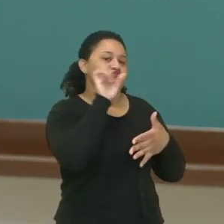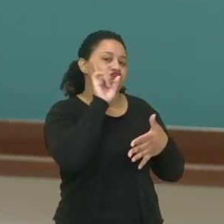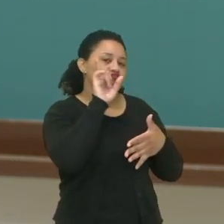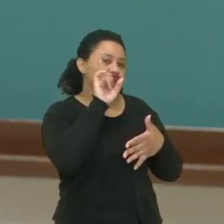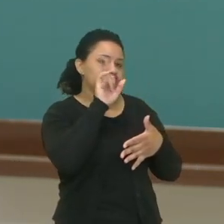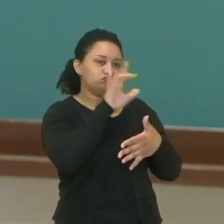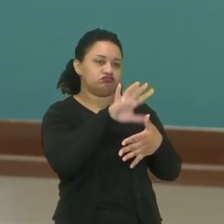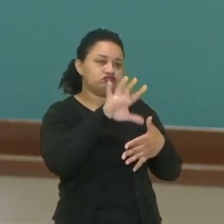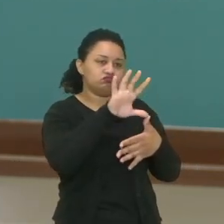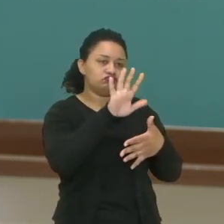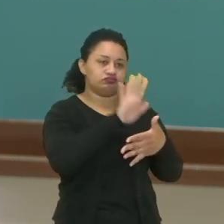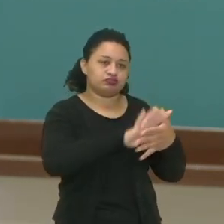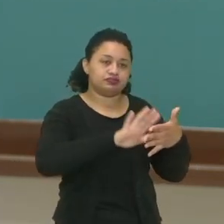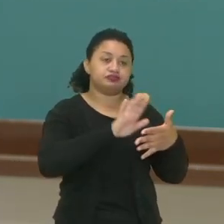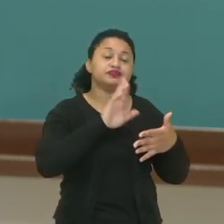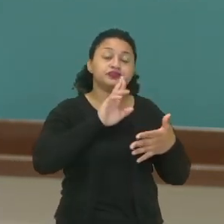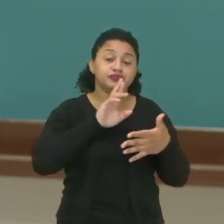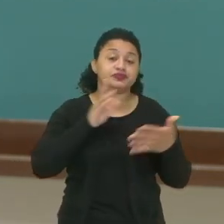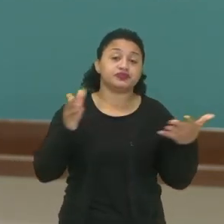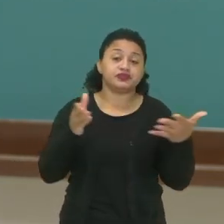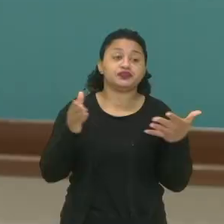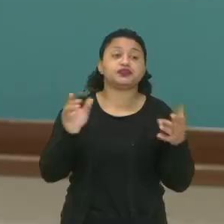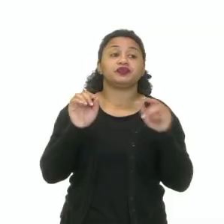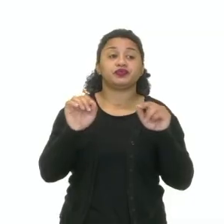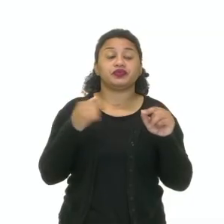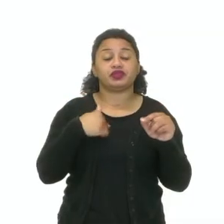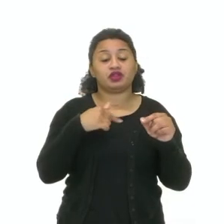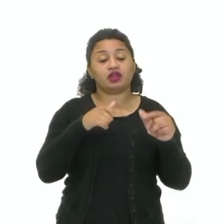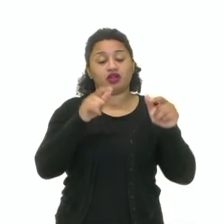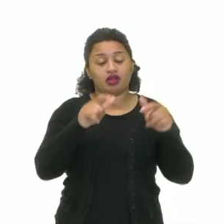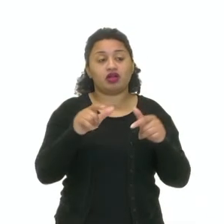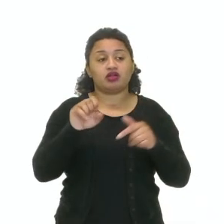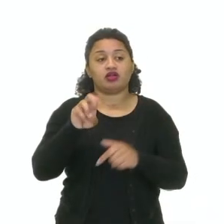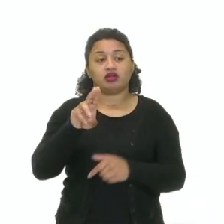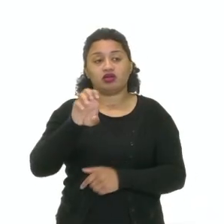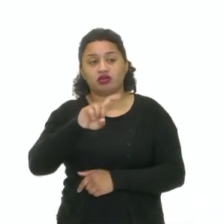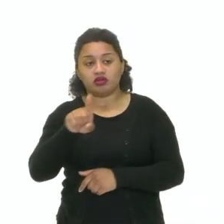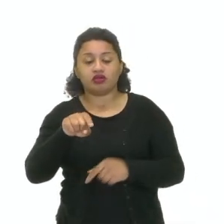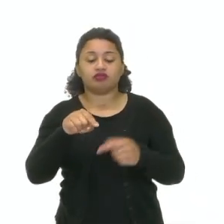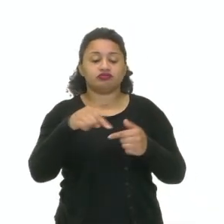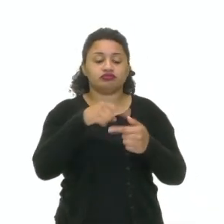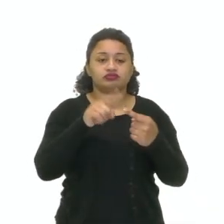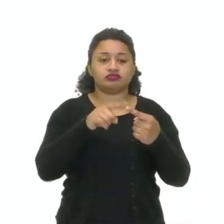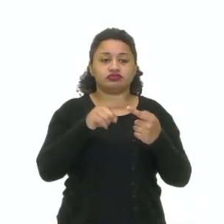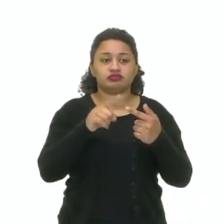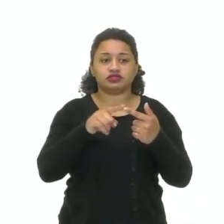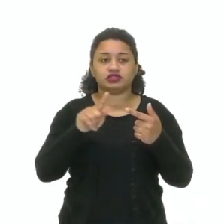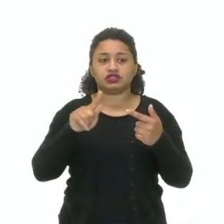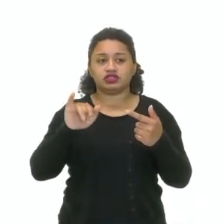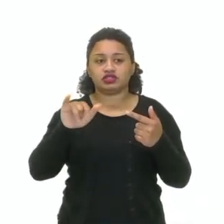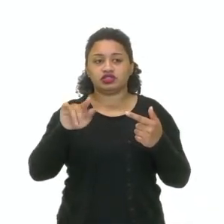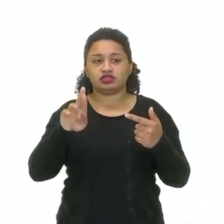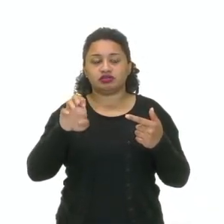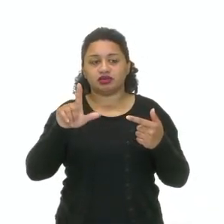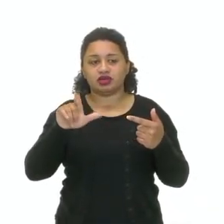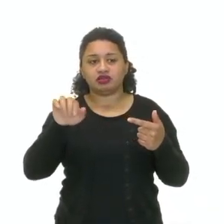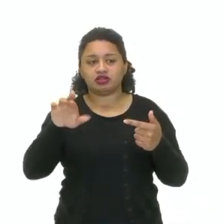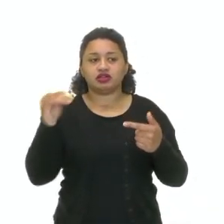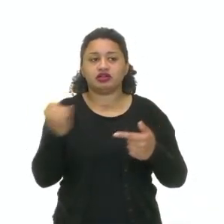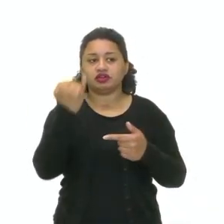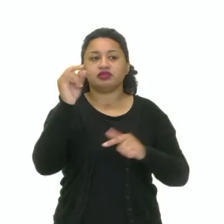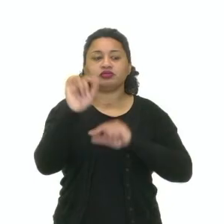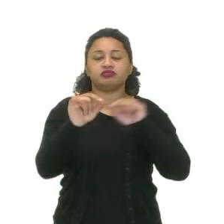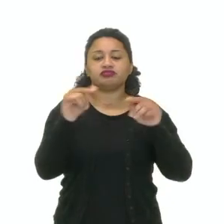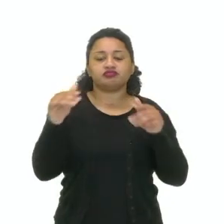Então, aqui está a resposta mais completa, olha só. O Canal de Suez e o Estreito de Gibraltar são muito importantes para facilitar as rotas marítimas.